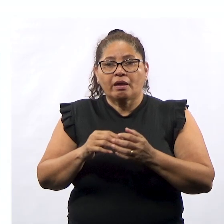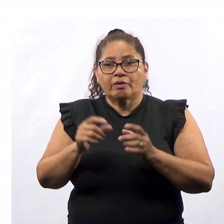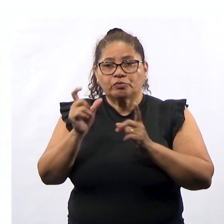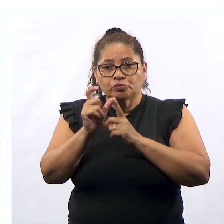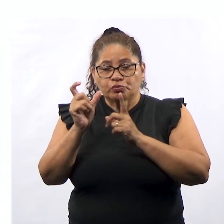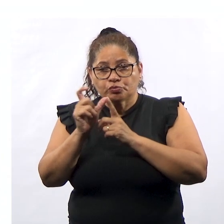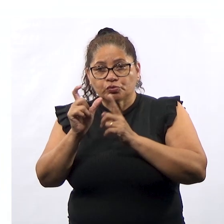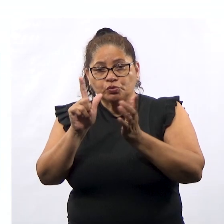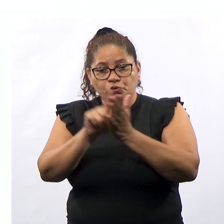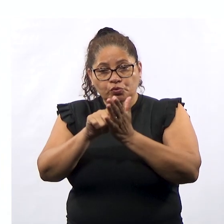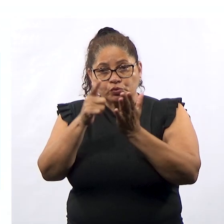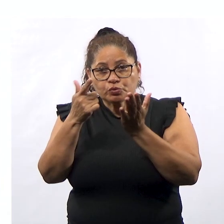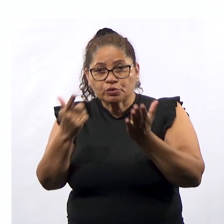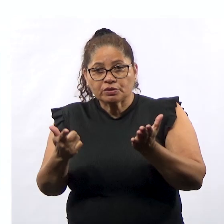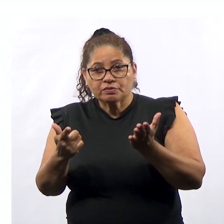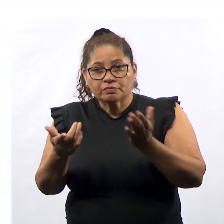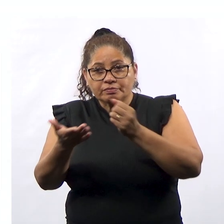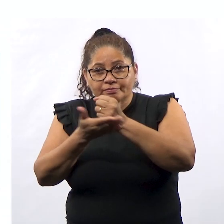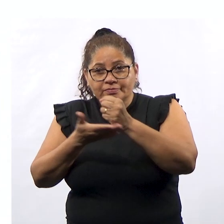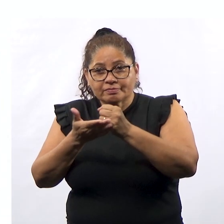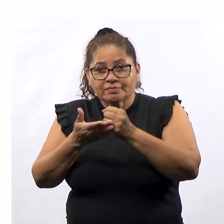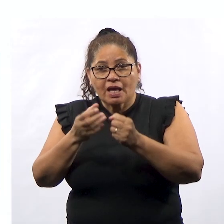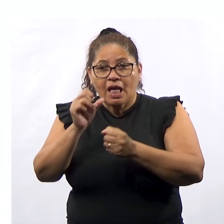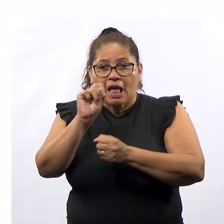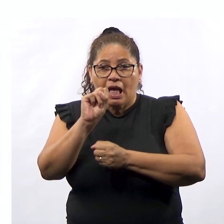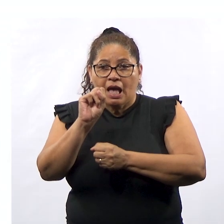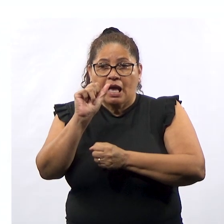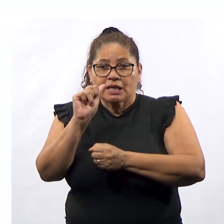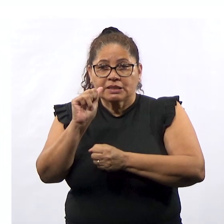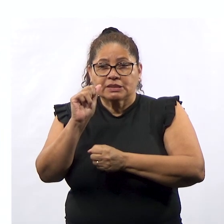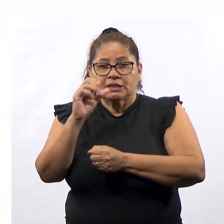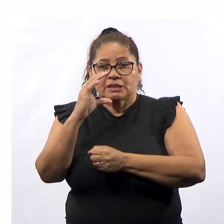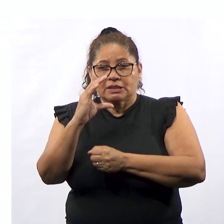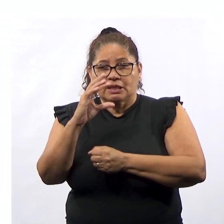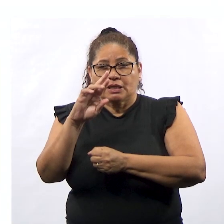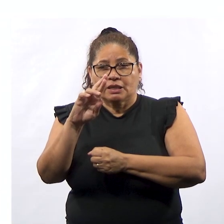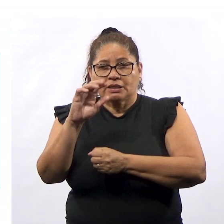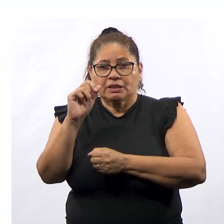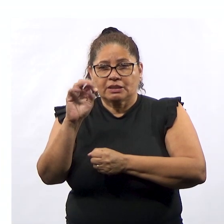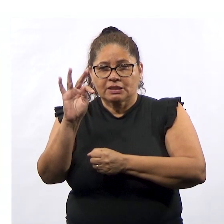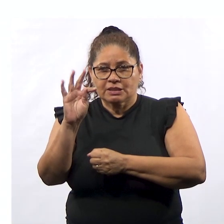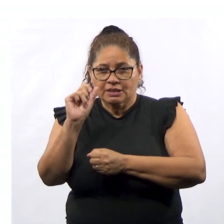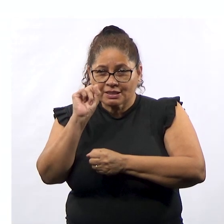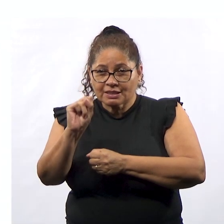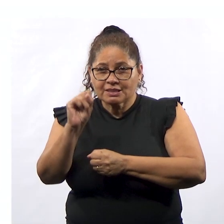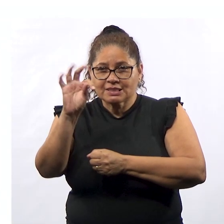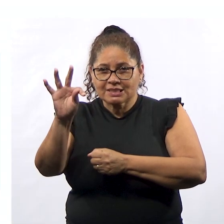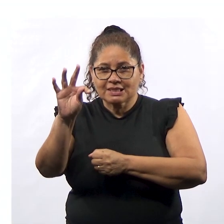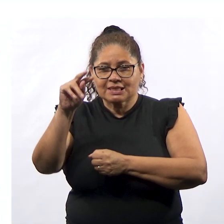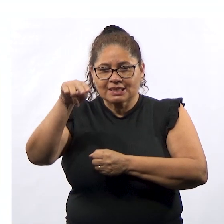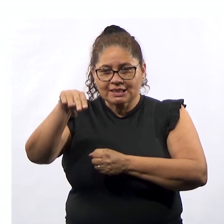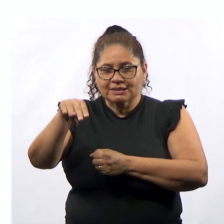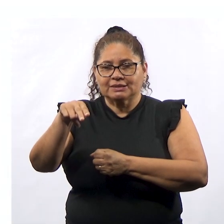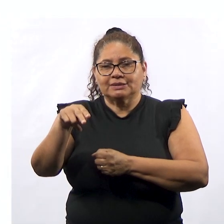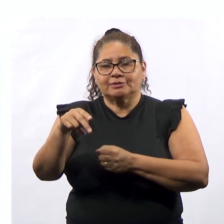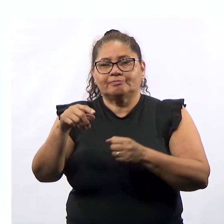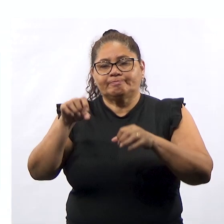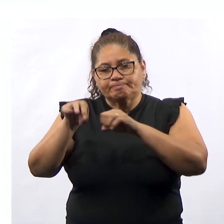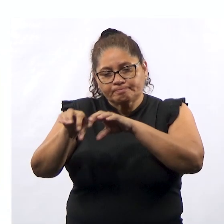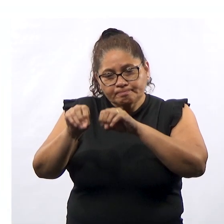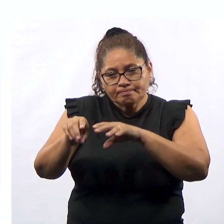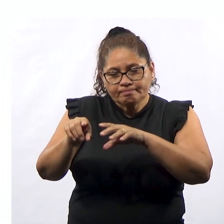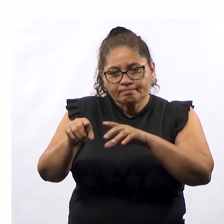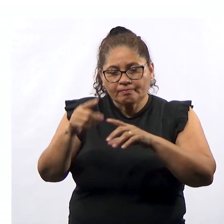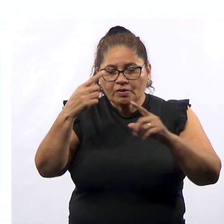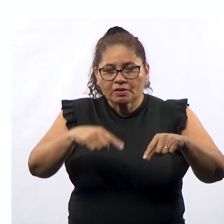Sacristã, do livro que é a base dessa nossa primeira unidade, e ele diz que o desafio da educação